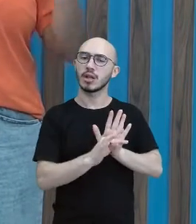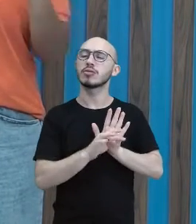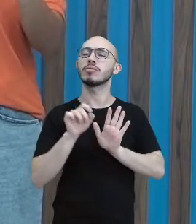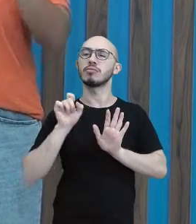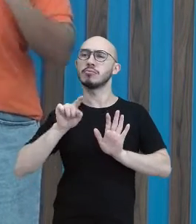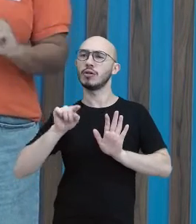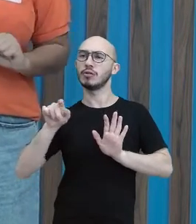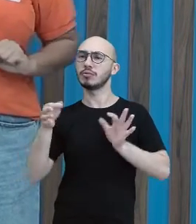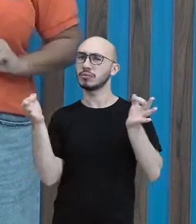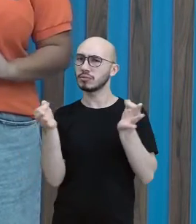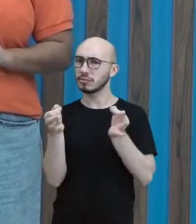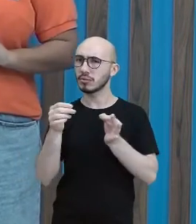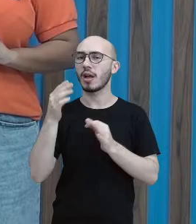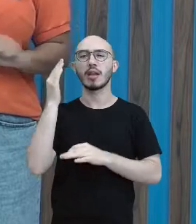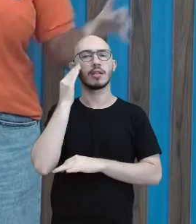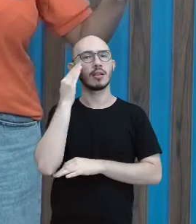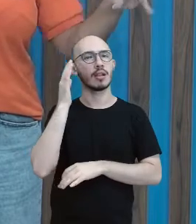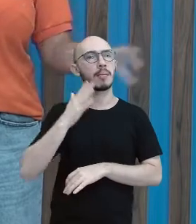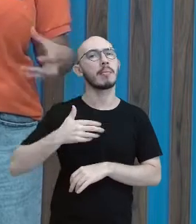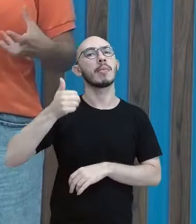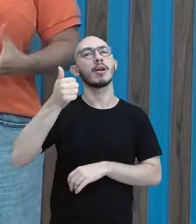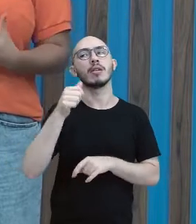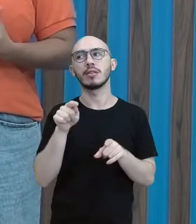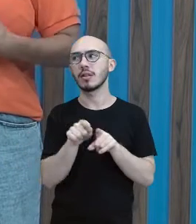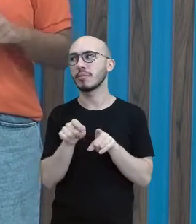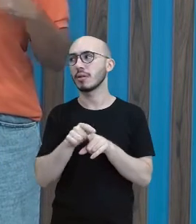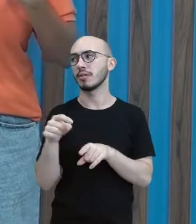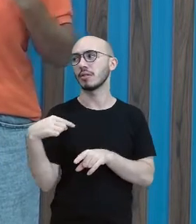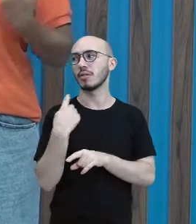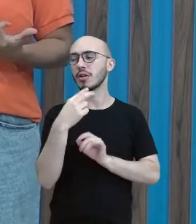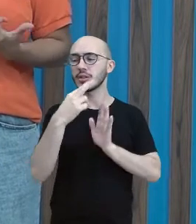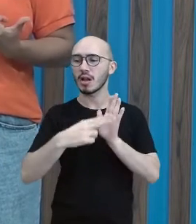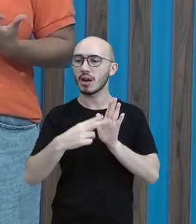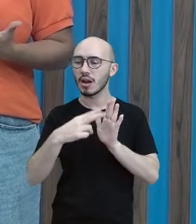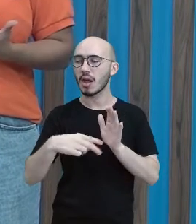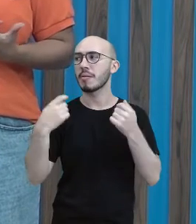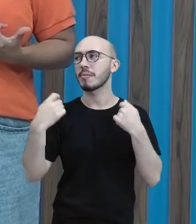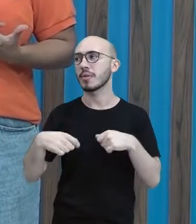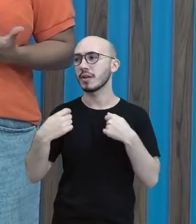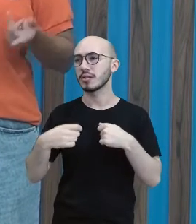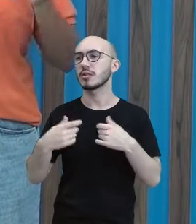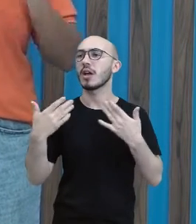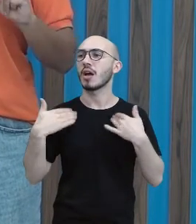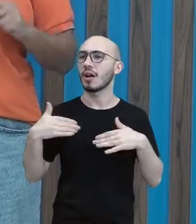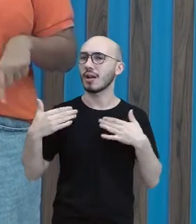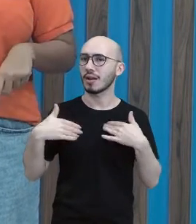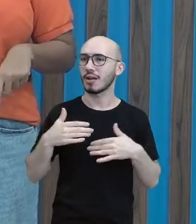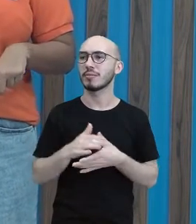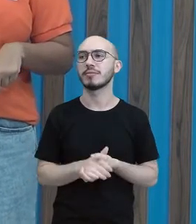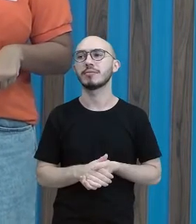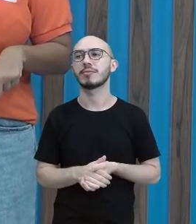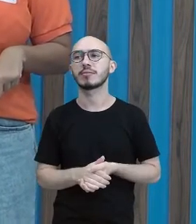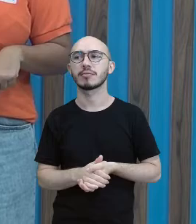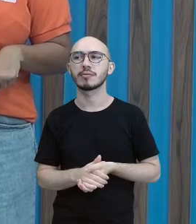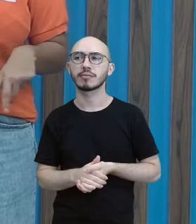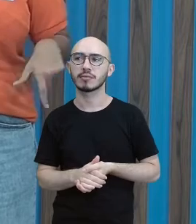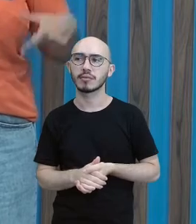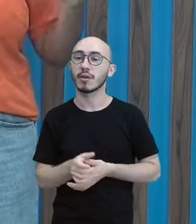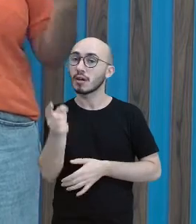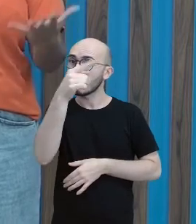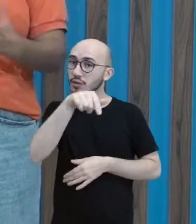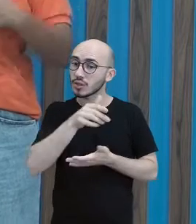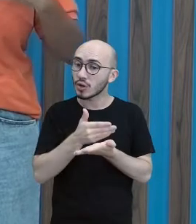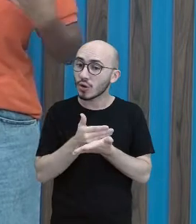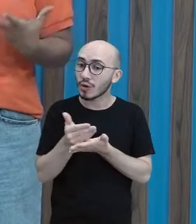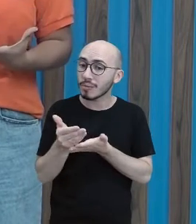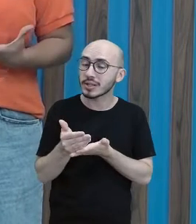é um texto melhor compreendido, porque a gente precisa ler com menos esforço. E isso para vocês que vão começar a se